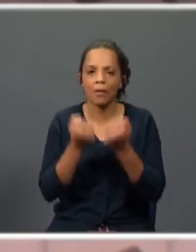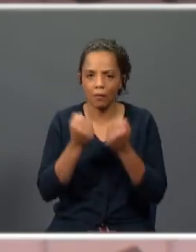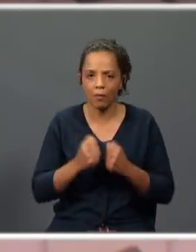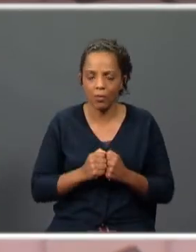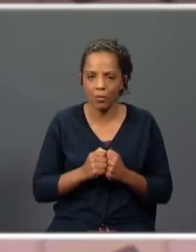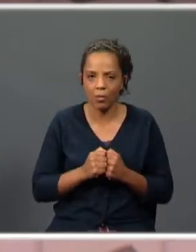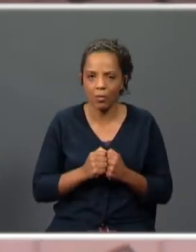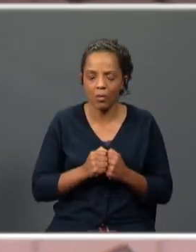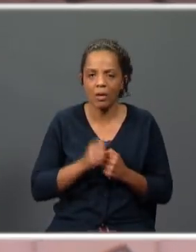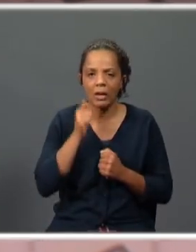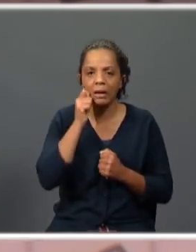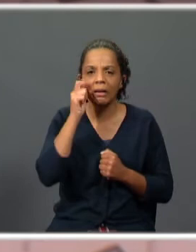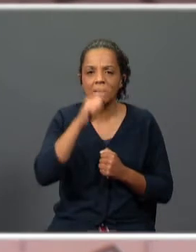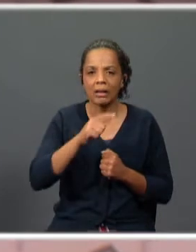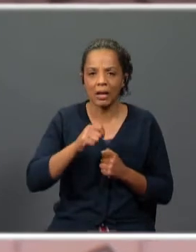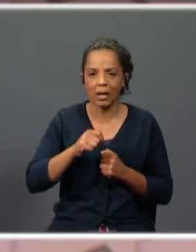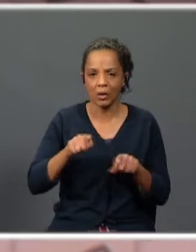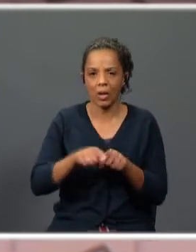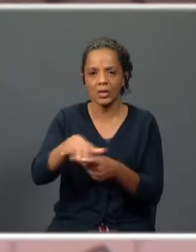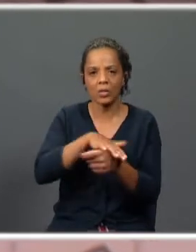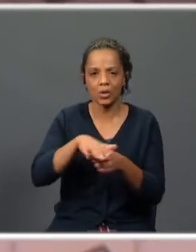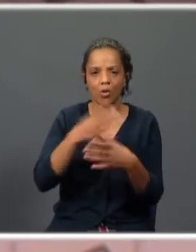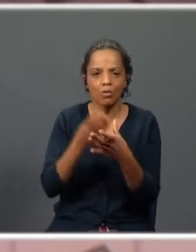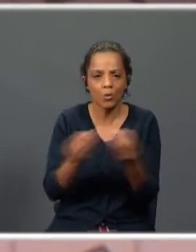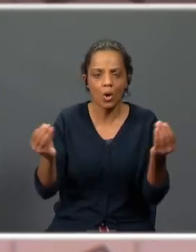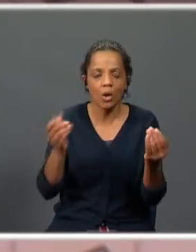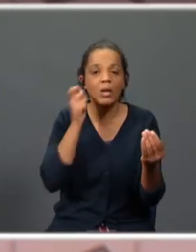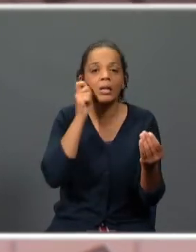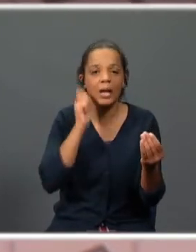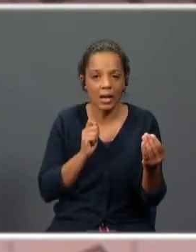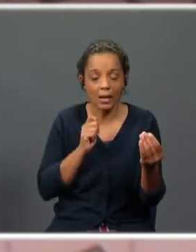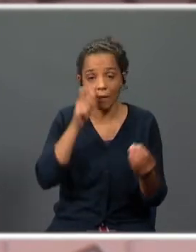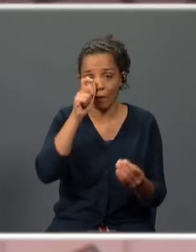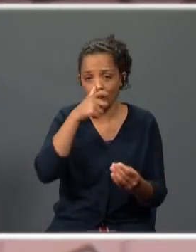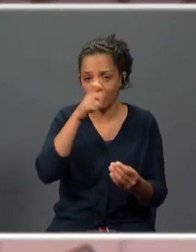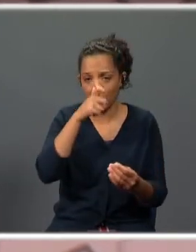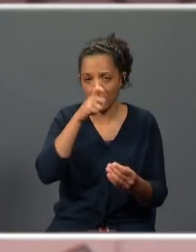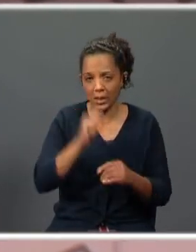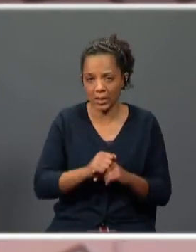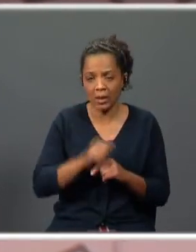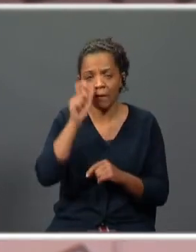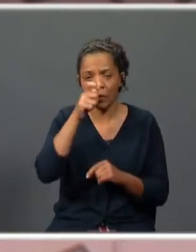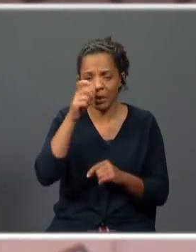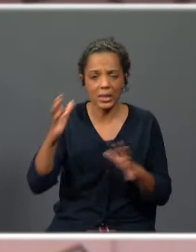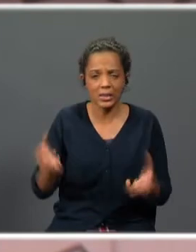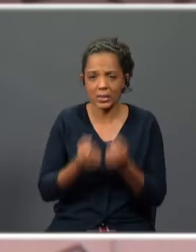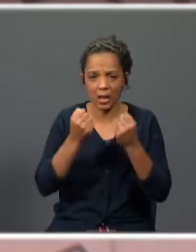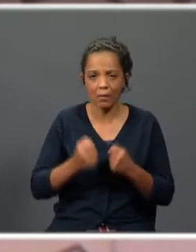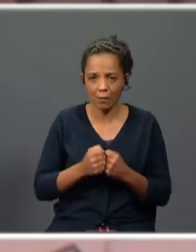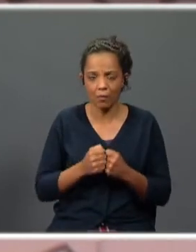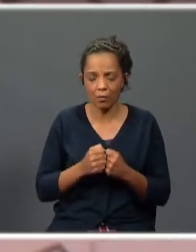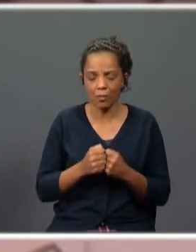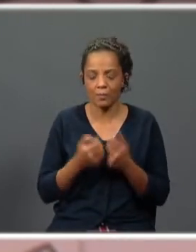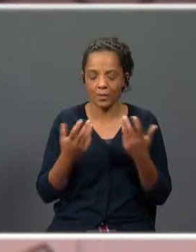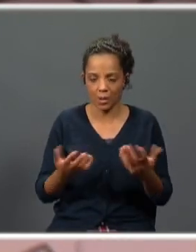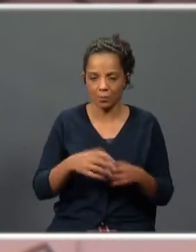a heroína? Quem salvou a situação? Foi a formiga Rabiga. Ora, nós